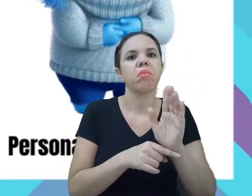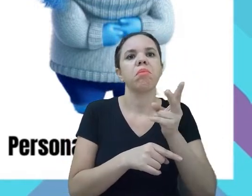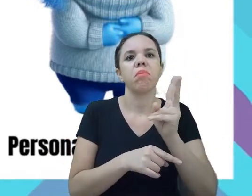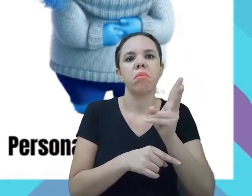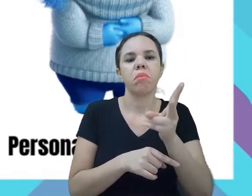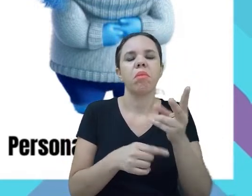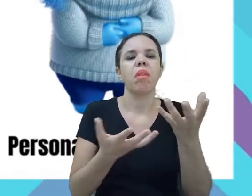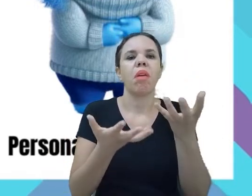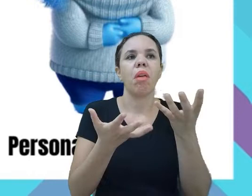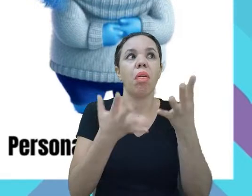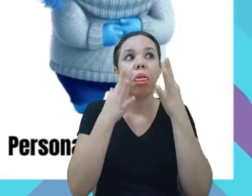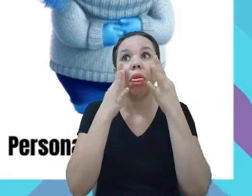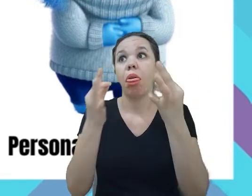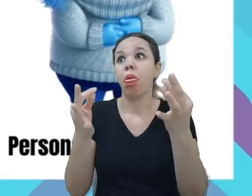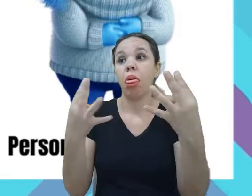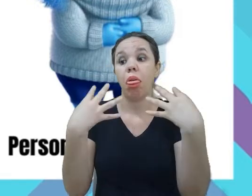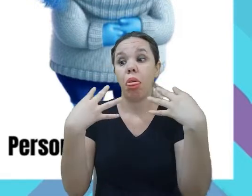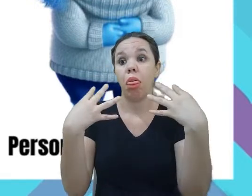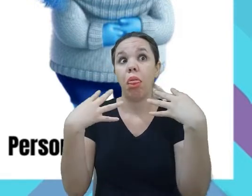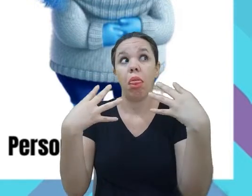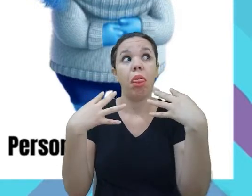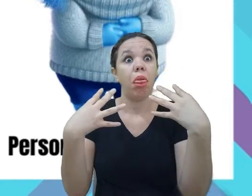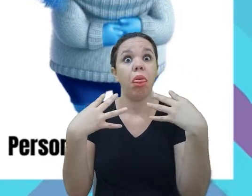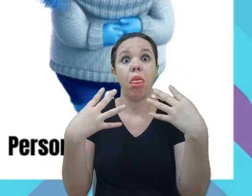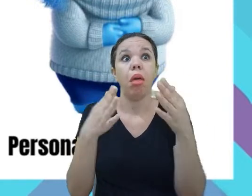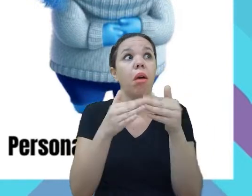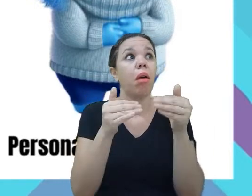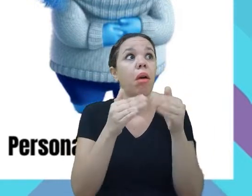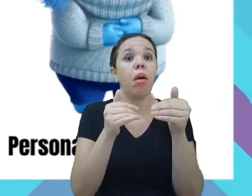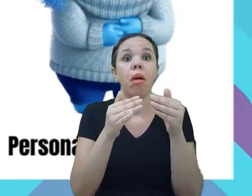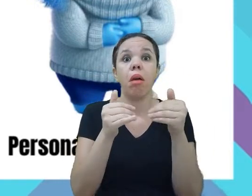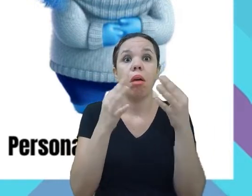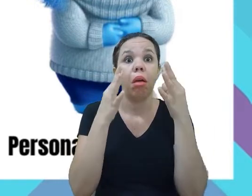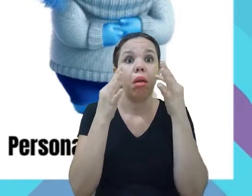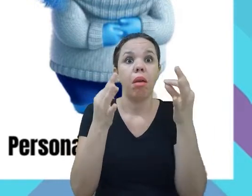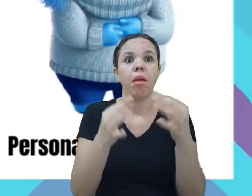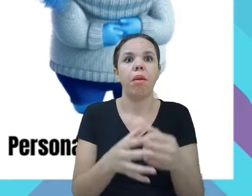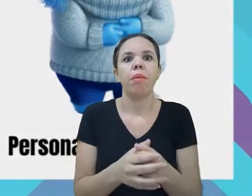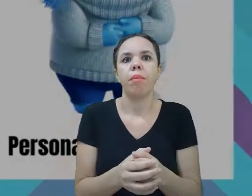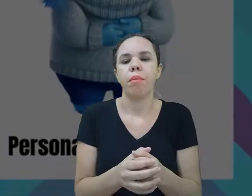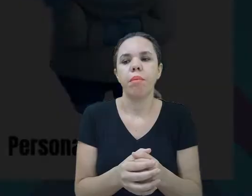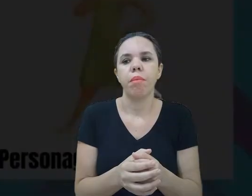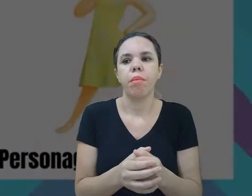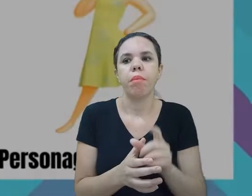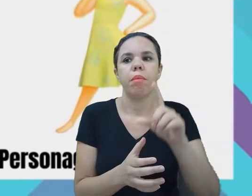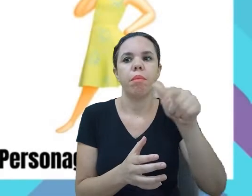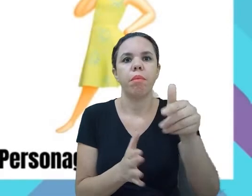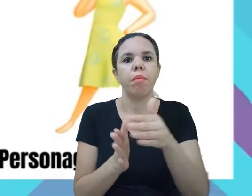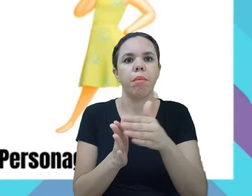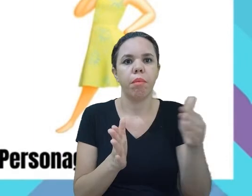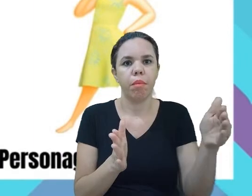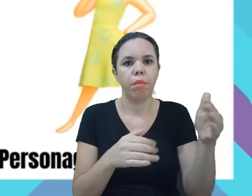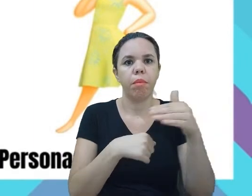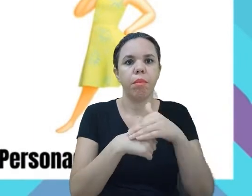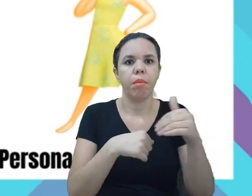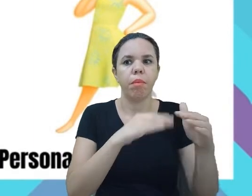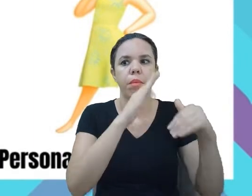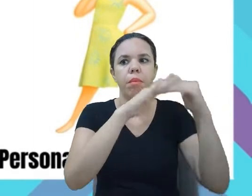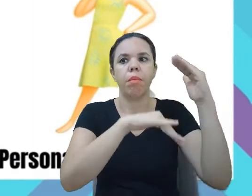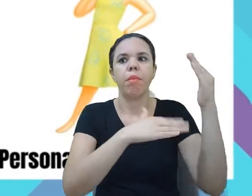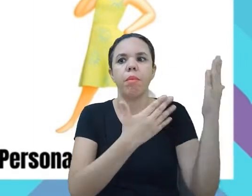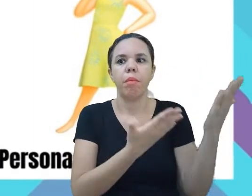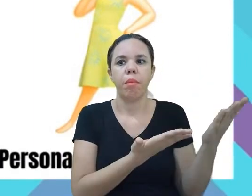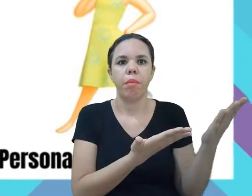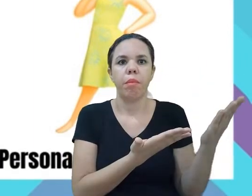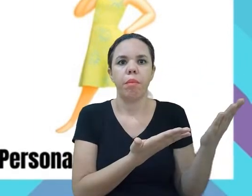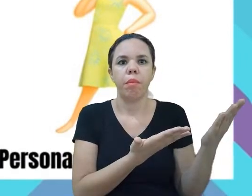filme. Ela sempre está requerendo a atenção do outro, como se estivesse pedindo atenção. Seguindo na etapa psicoafetiva